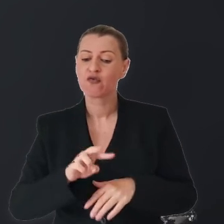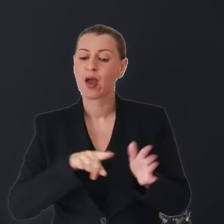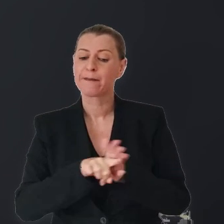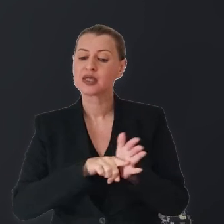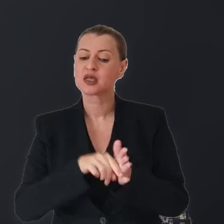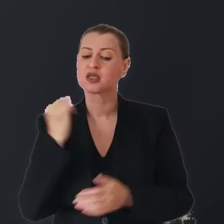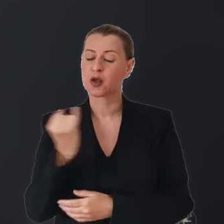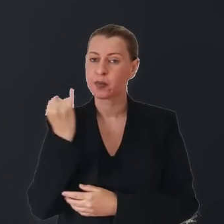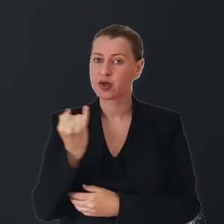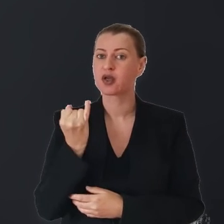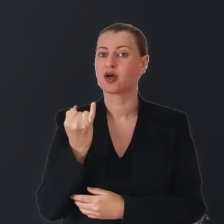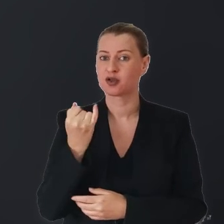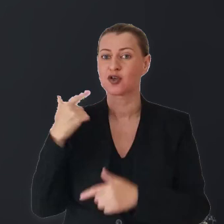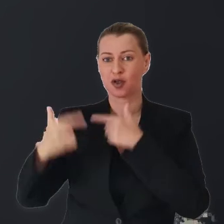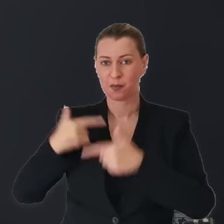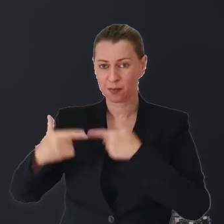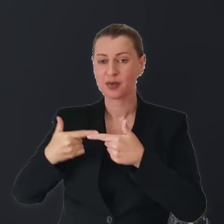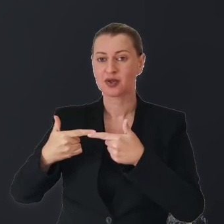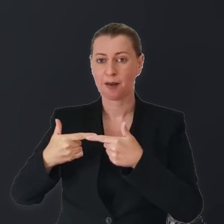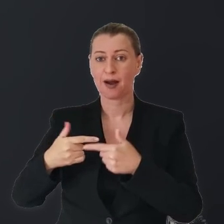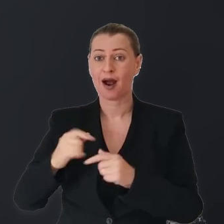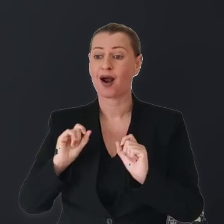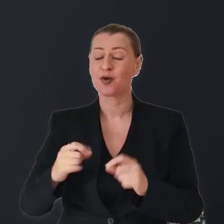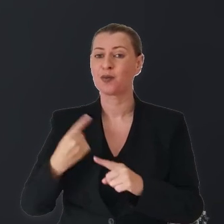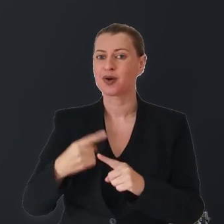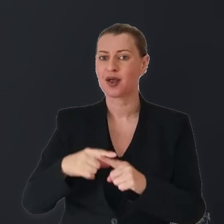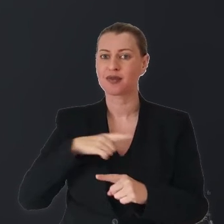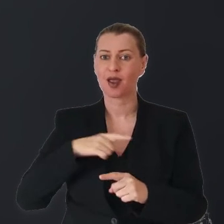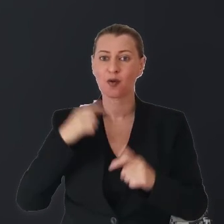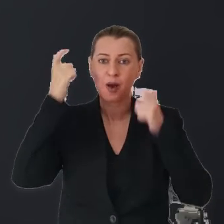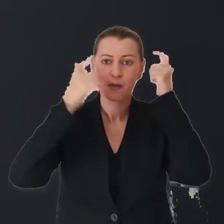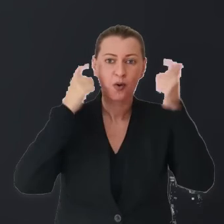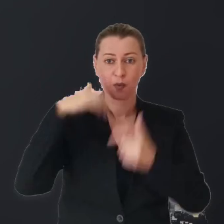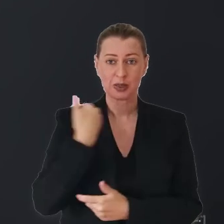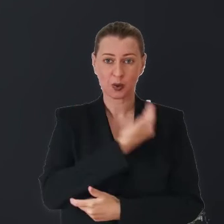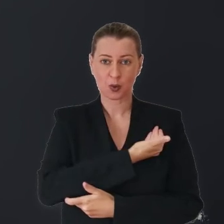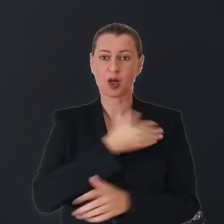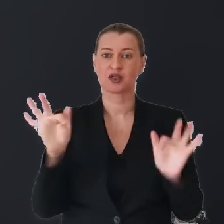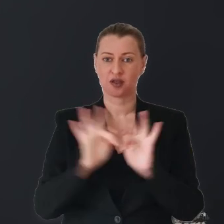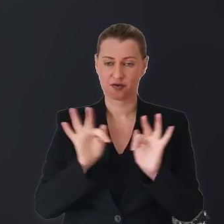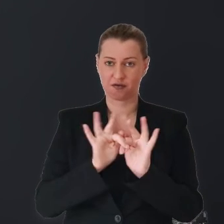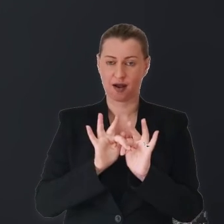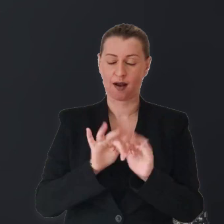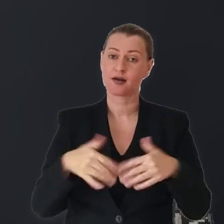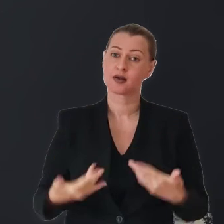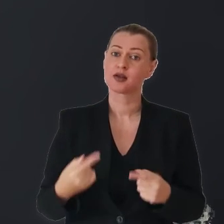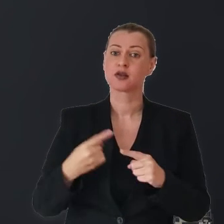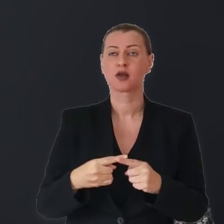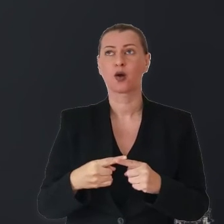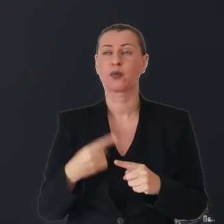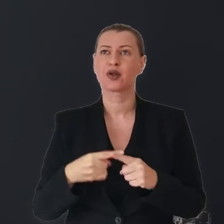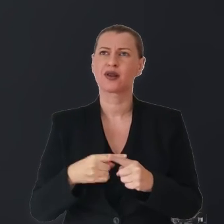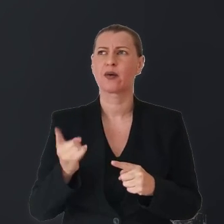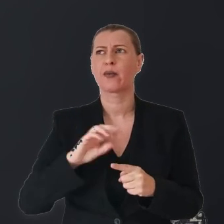que é importante, enfim, dessa preocupação. Então, eu acho que é uma preocupação nossa, assim, e da instituição, para não